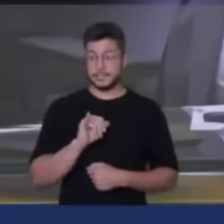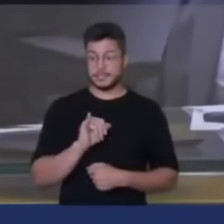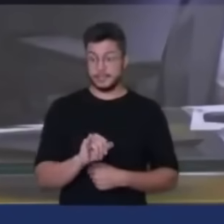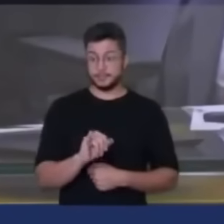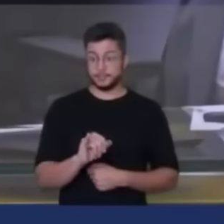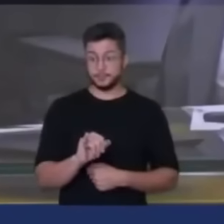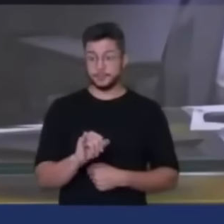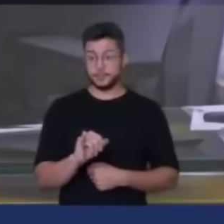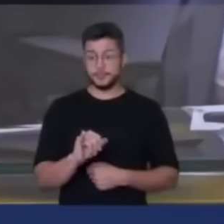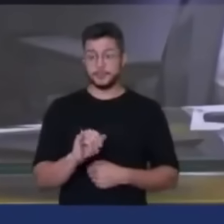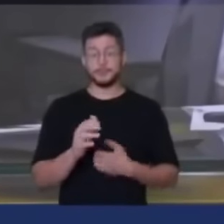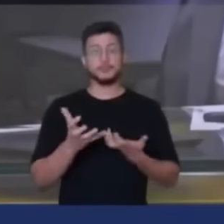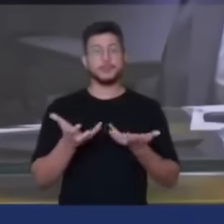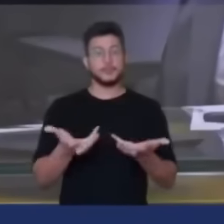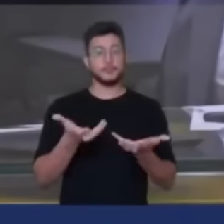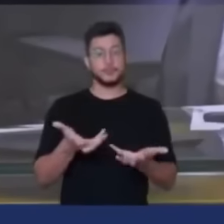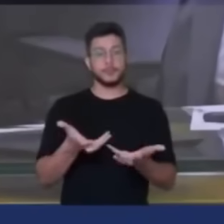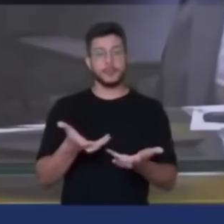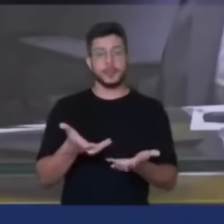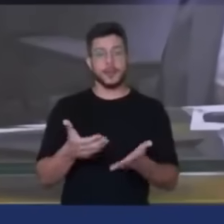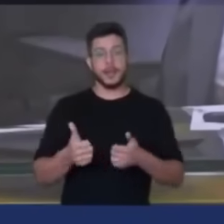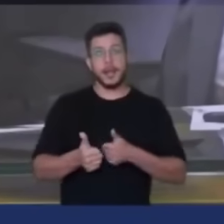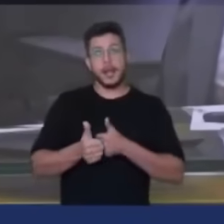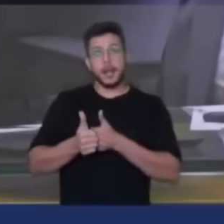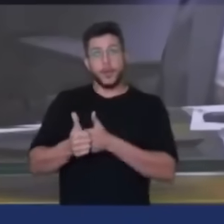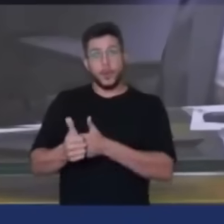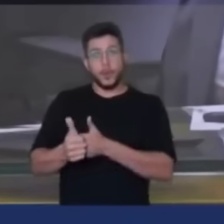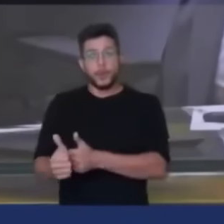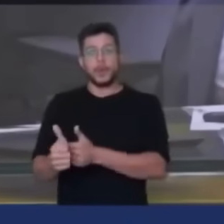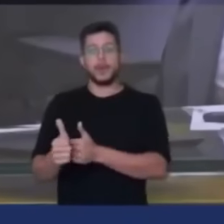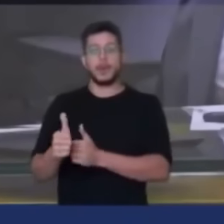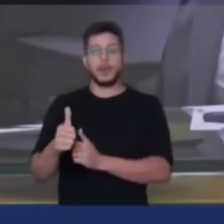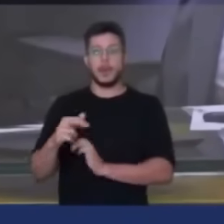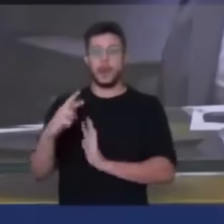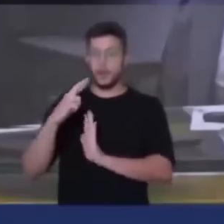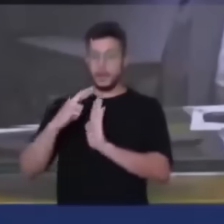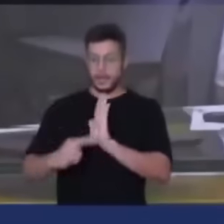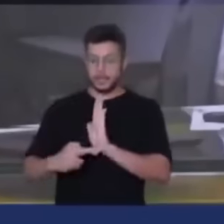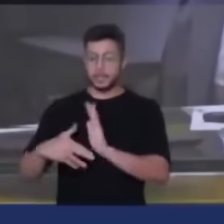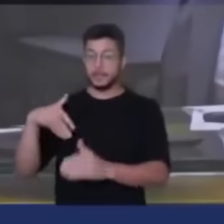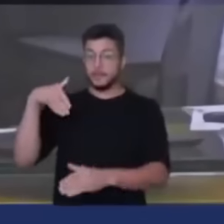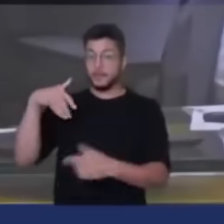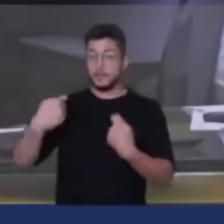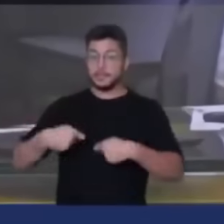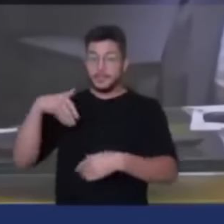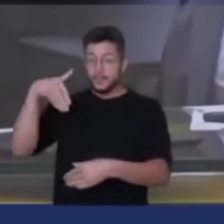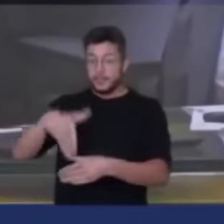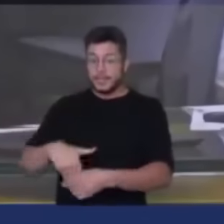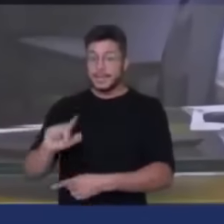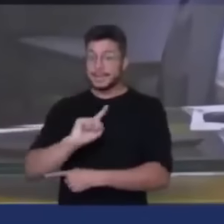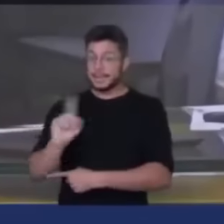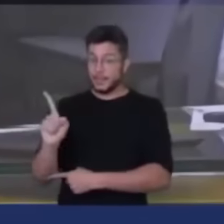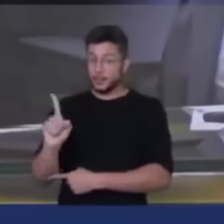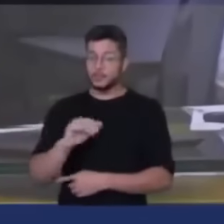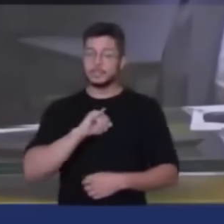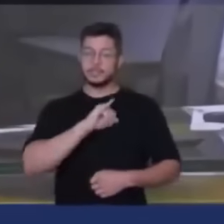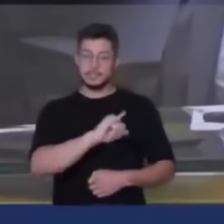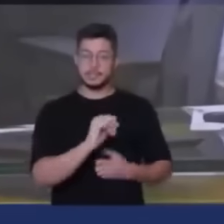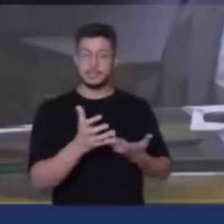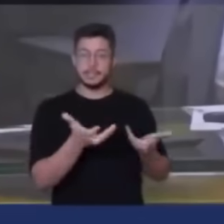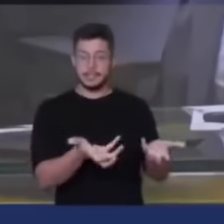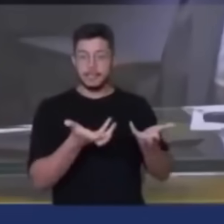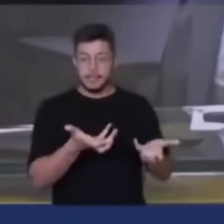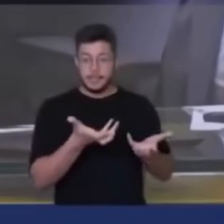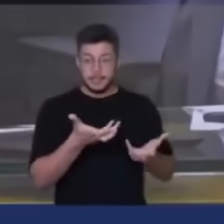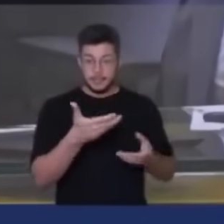com o relator pelo acordo que foi construído no Colégio de Líderes, o voto é não. Quem quiser votar